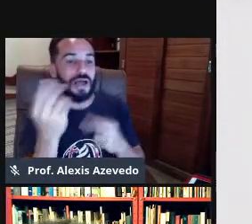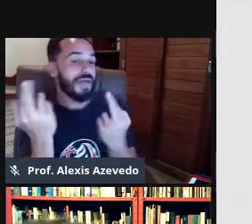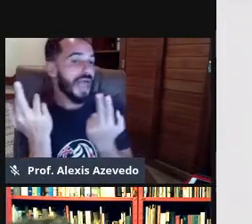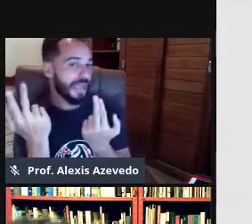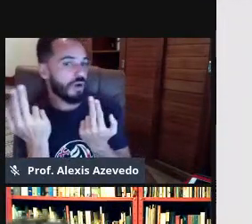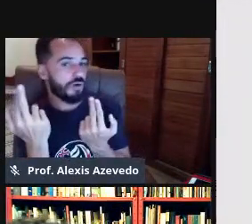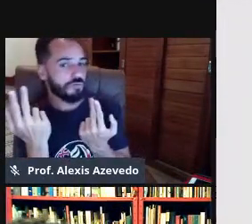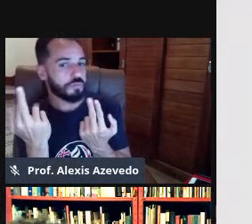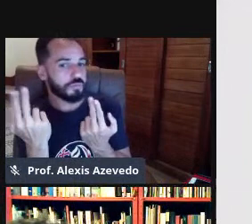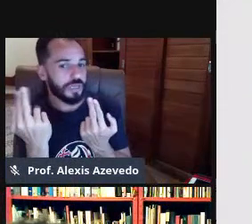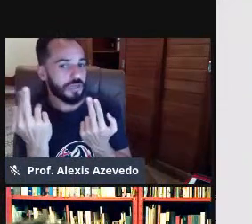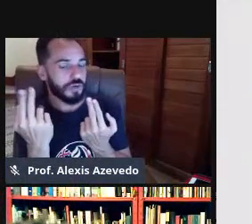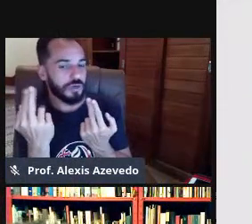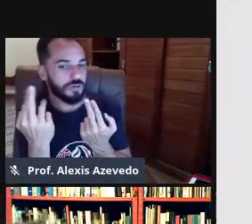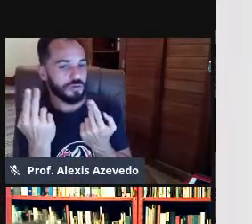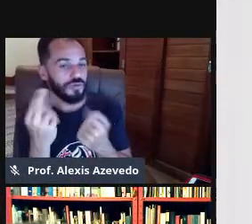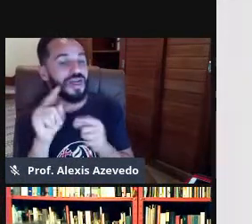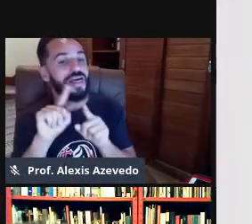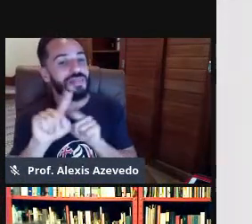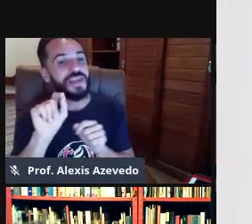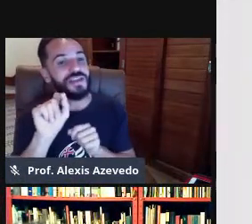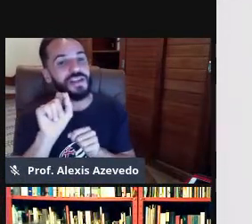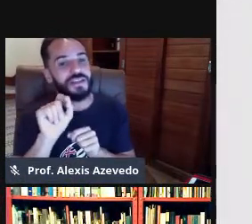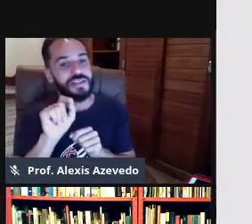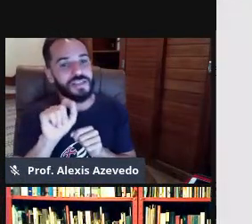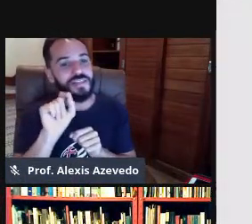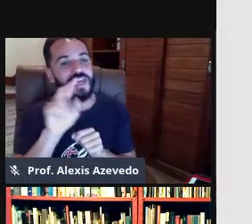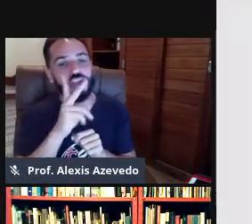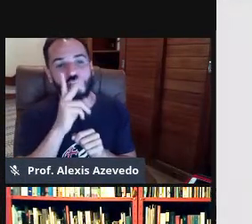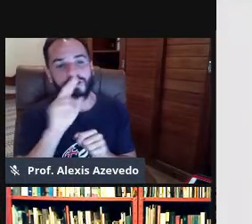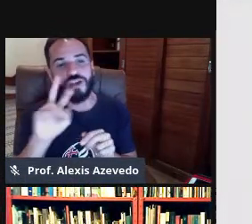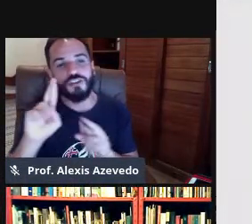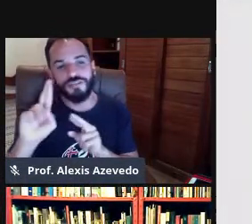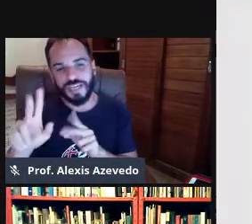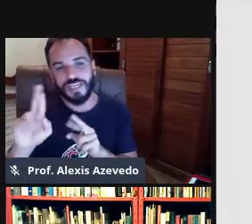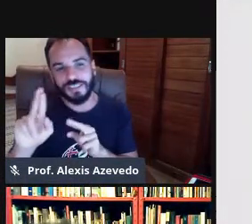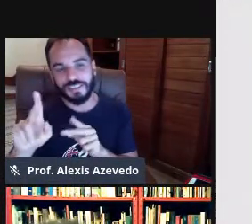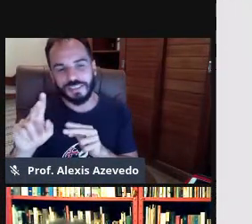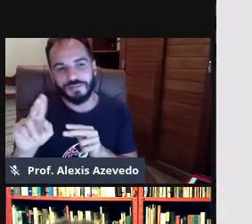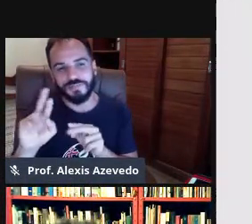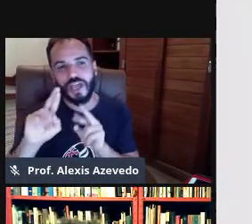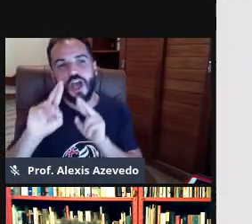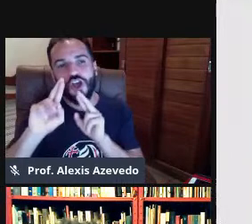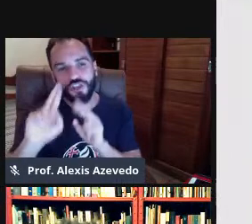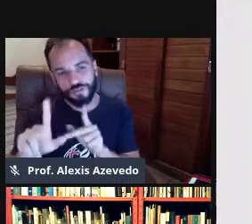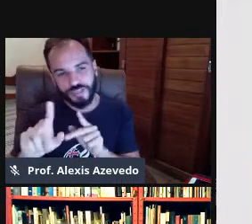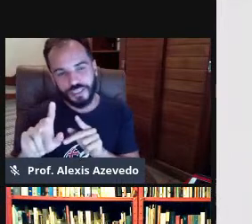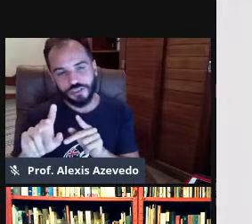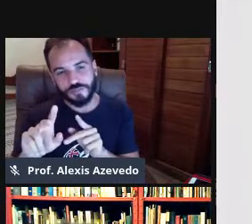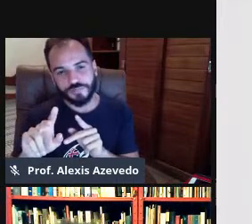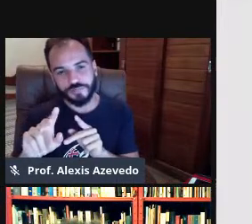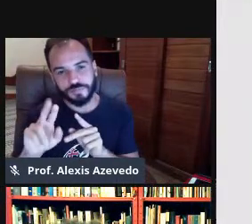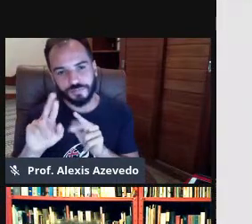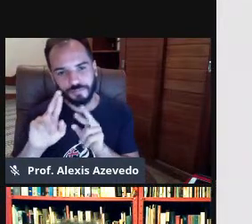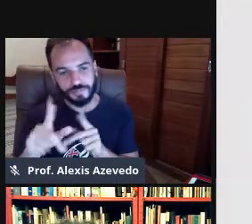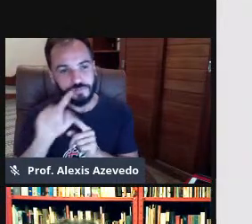né? Com a diferença que esse campo aqui, que no bacharelado é dado as optativas ateliês,